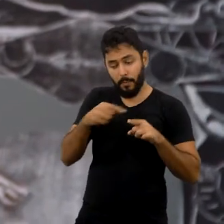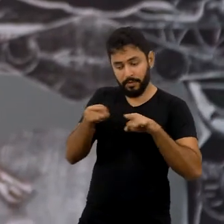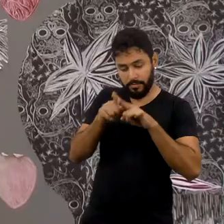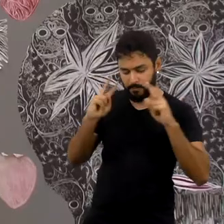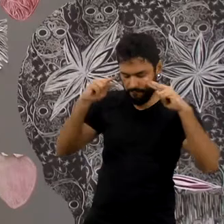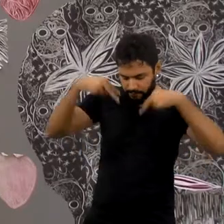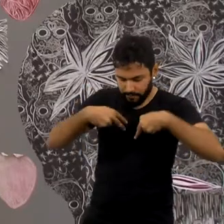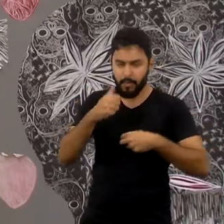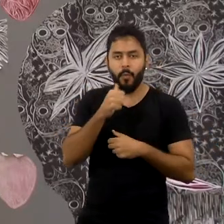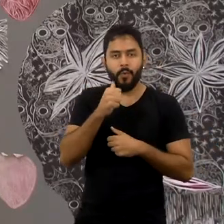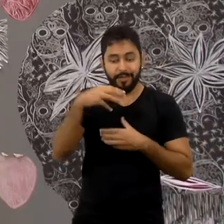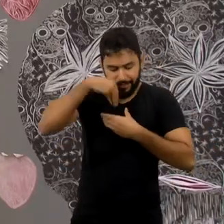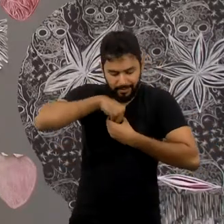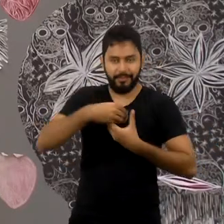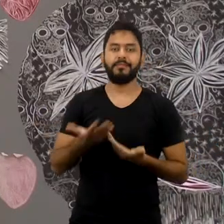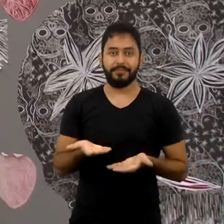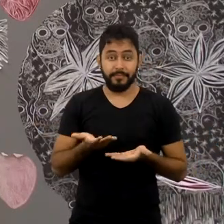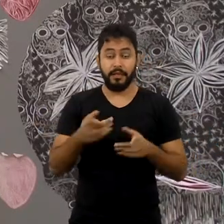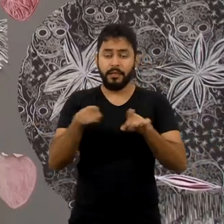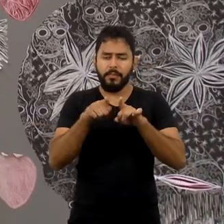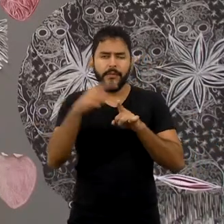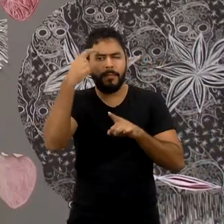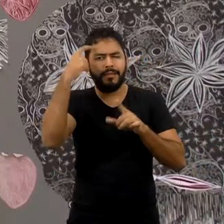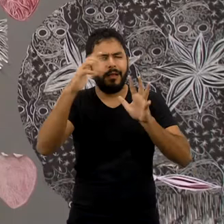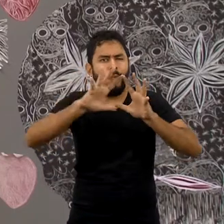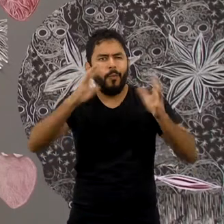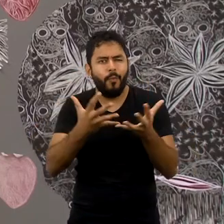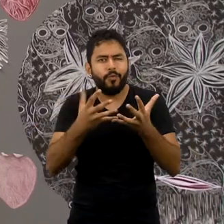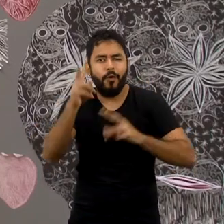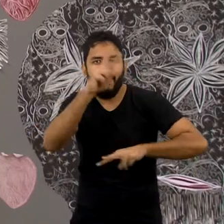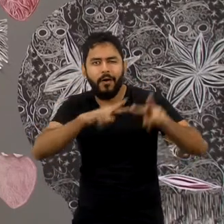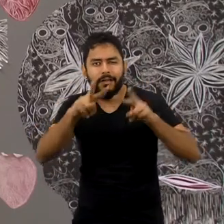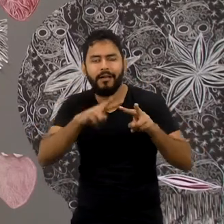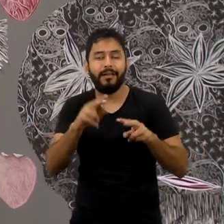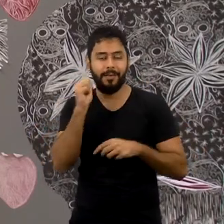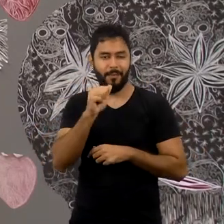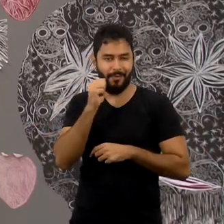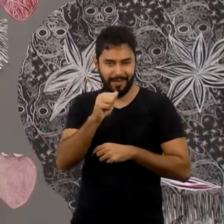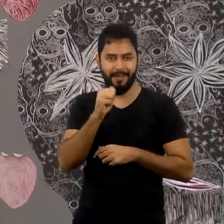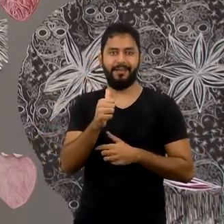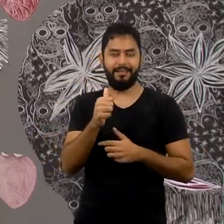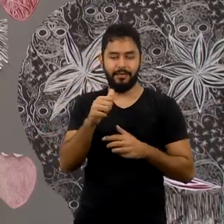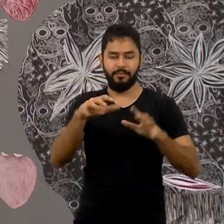gente fala, né? E pensar no mundo com um olhar feminino. Acho que chegou a nossa vez, chegou a vez de a gente pensar no